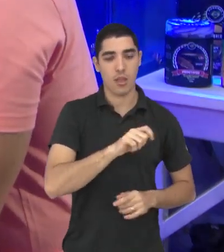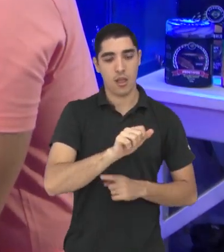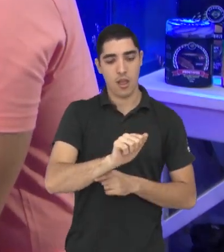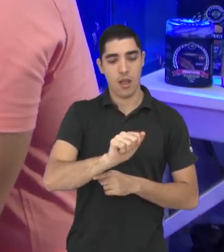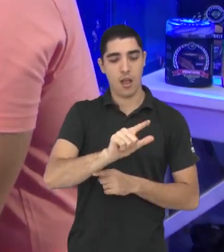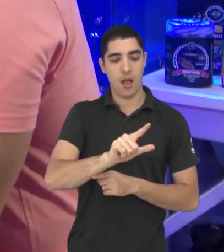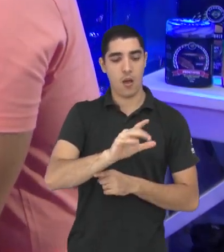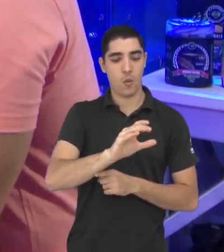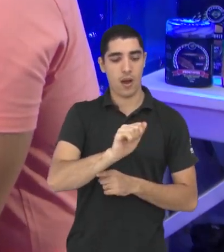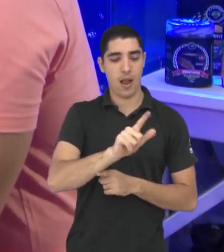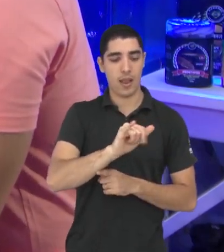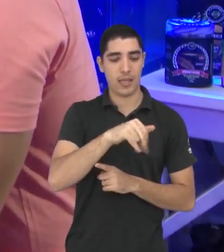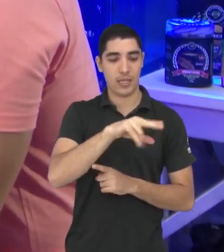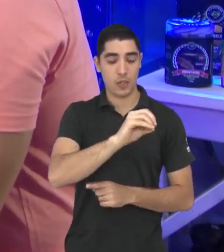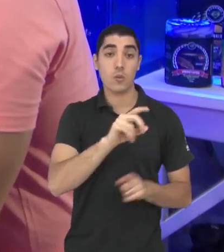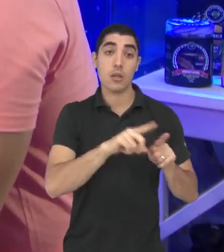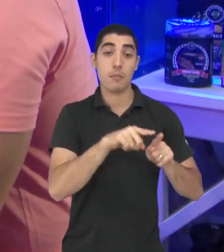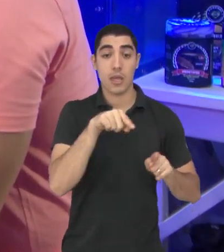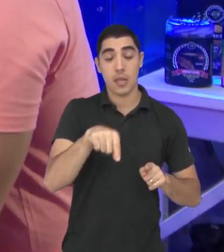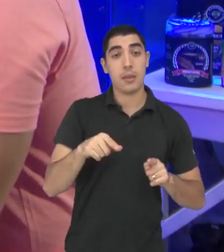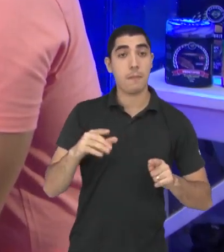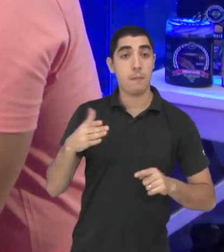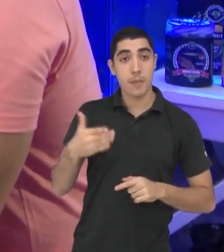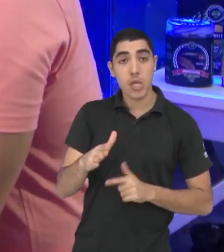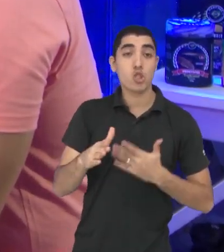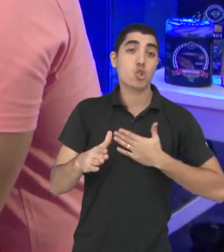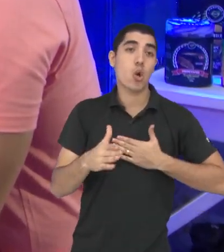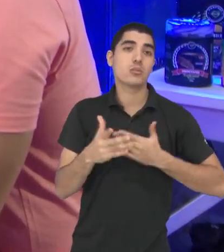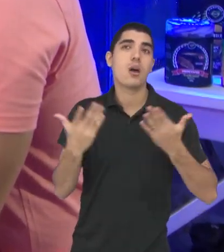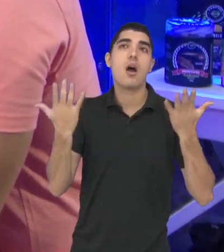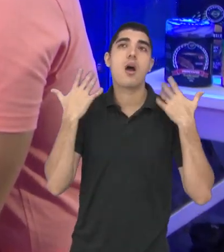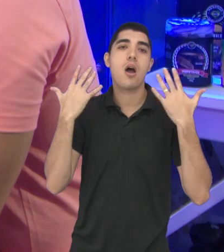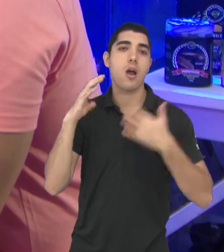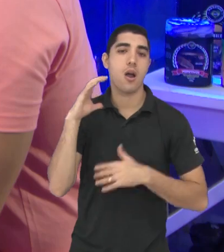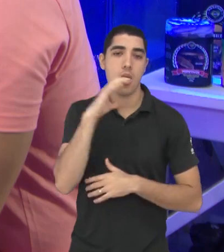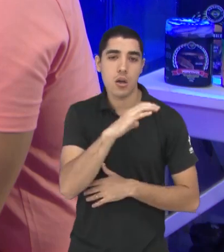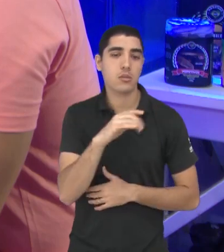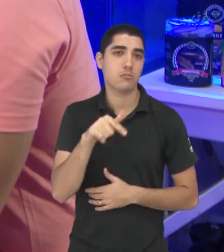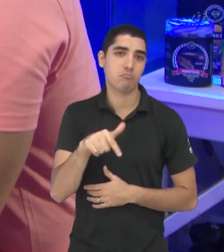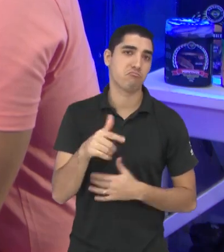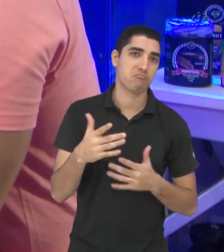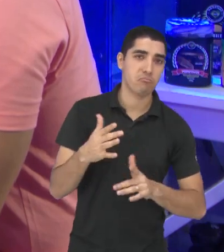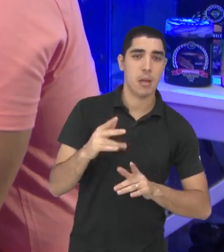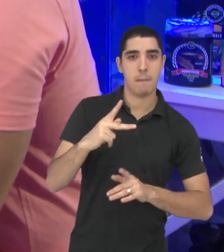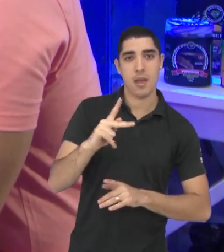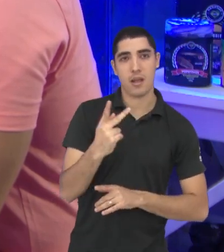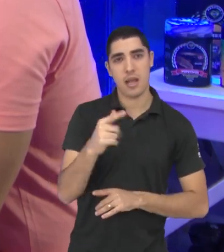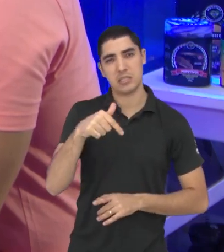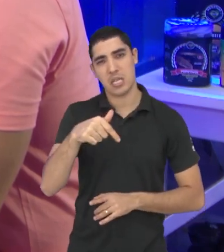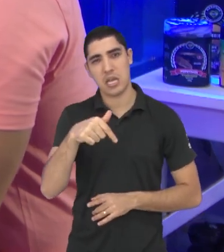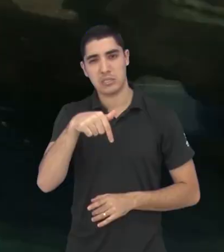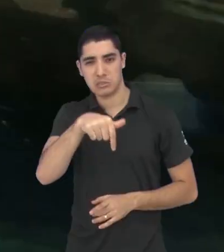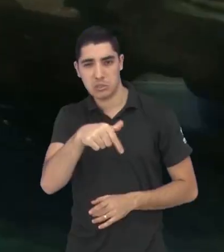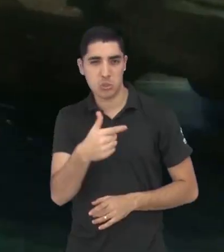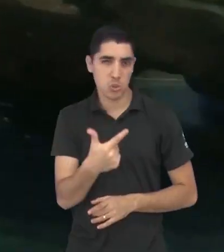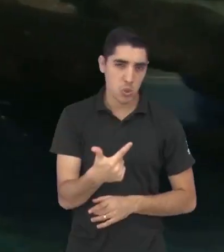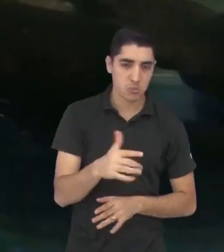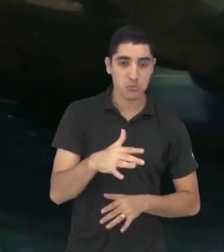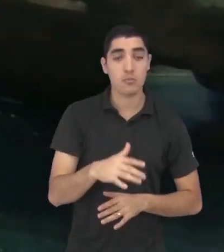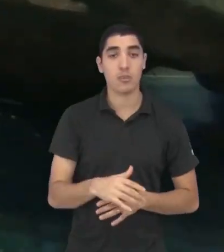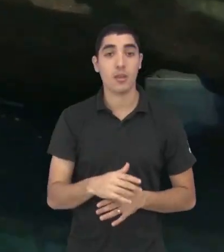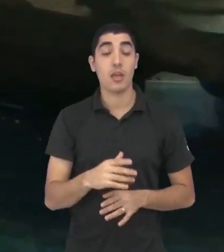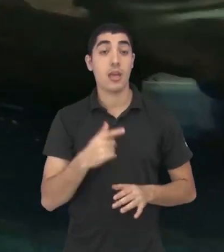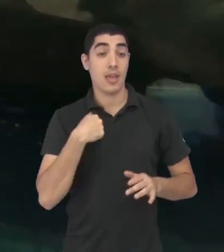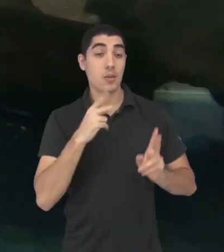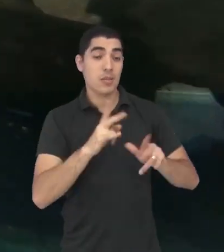Depois os ciclídeos africanos, os tropicais, que você consegue fazer alguma mistura ali dentro do pH de 7 a 7,2 e depois os ácidos. Eu brinco aqui